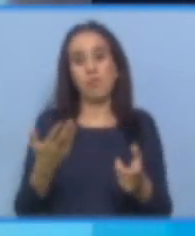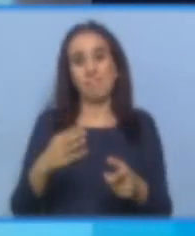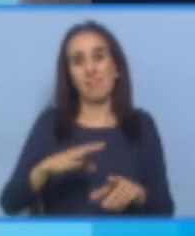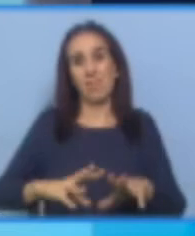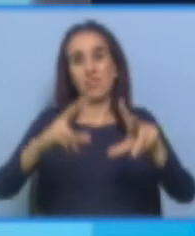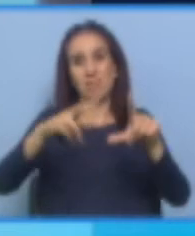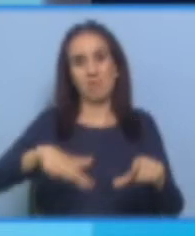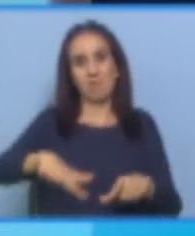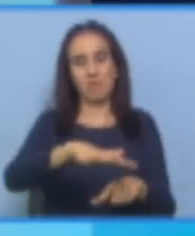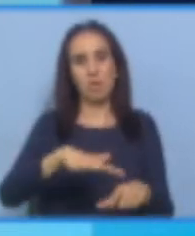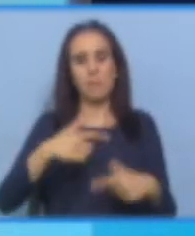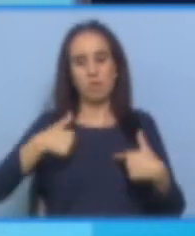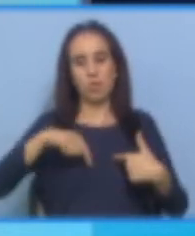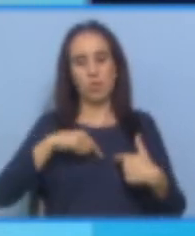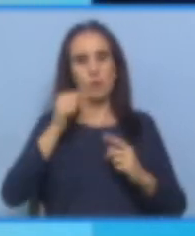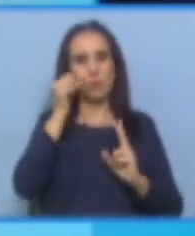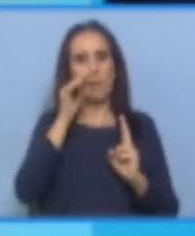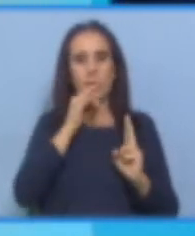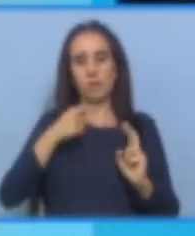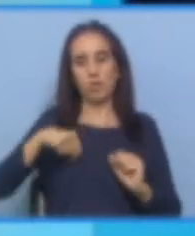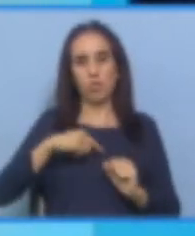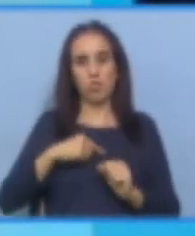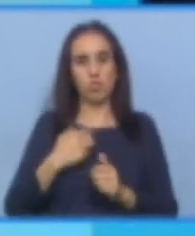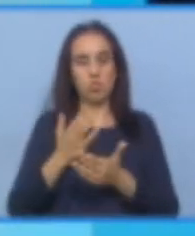crescem, mas também nós pais e nós casal